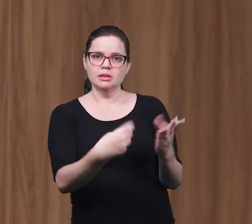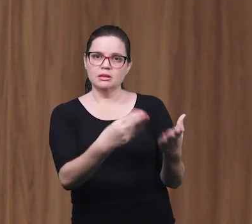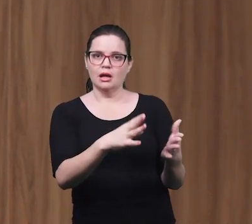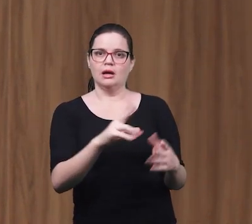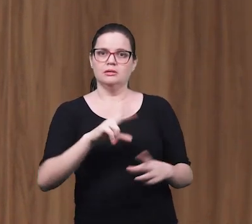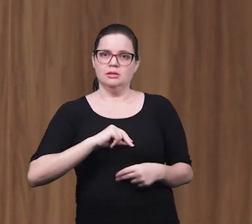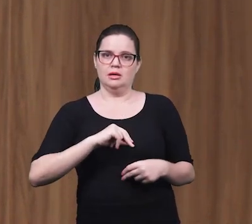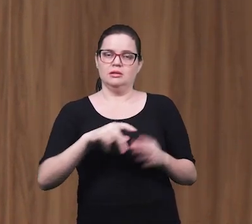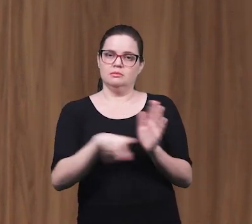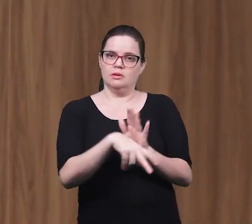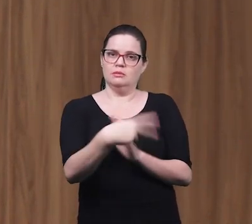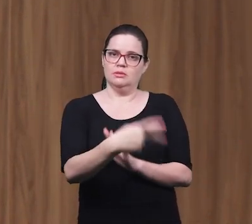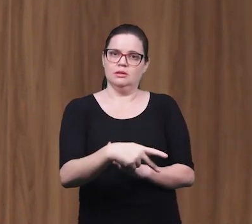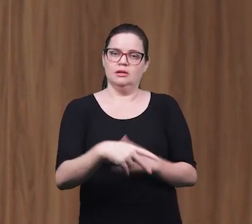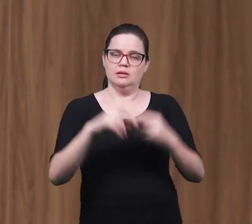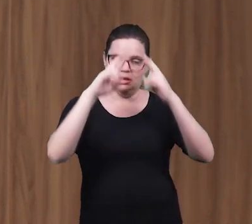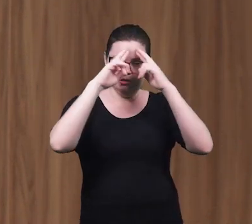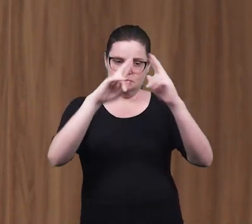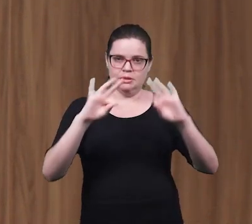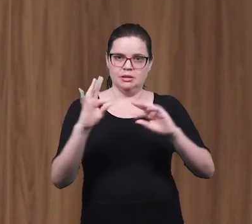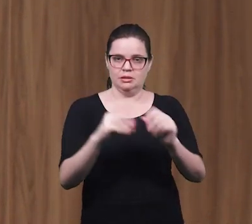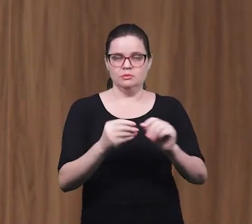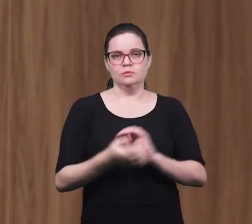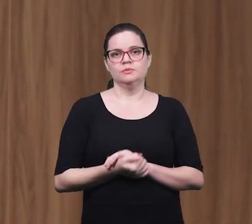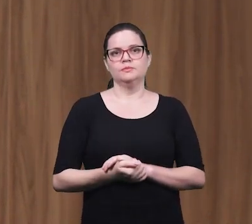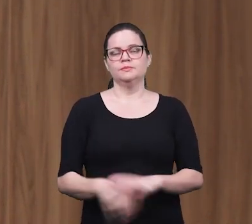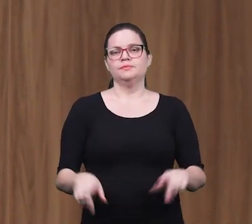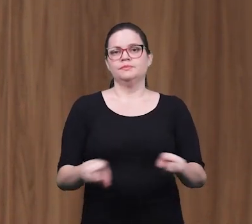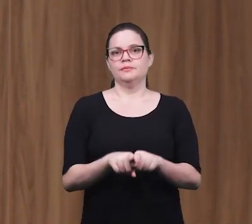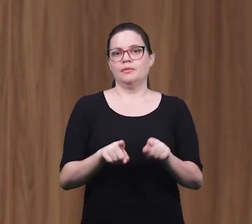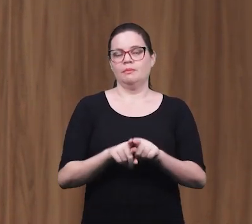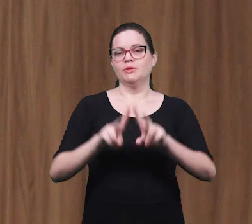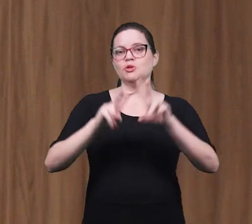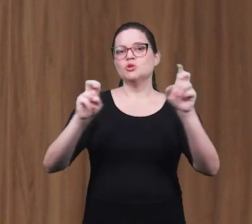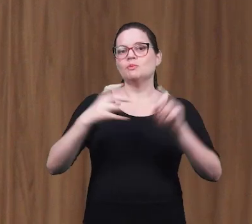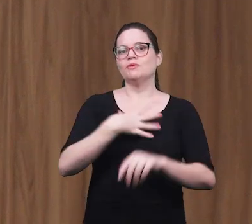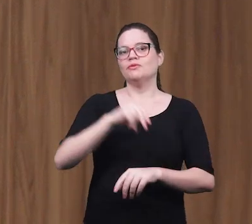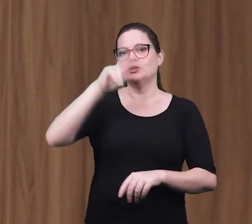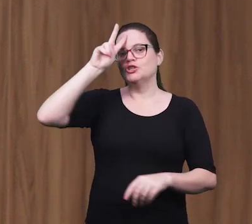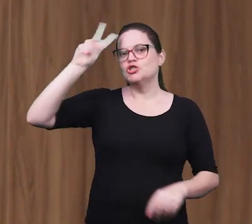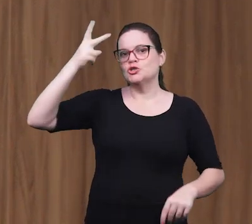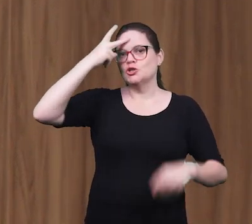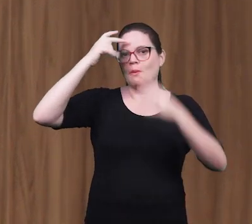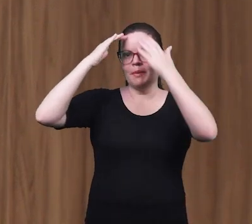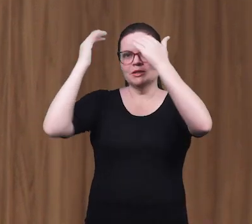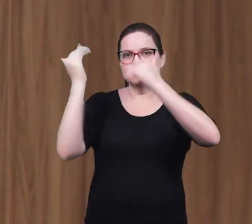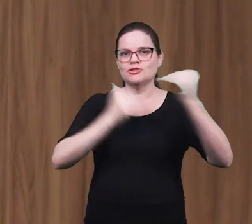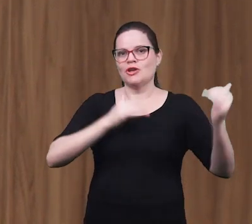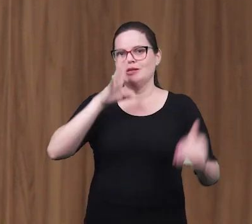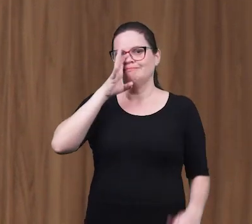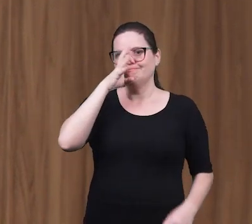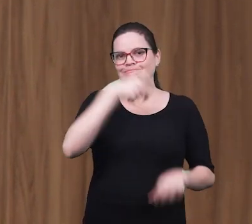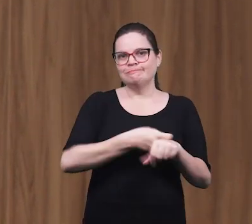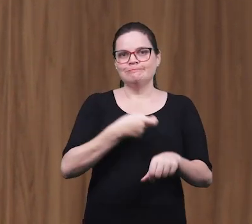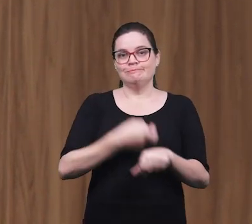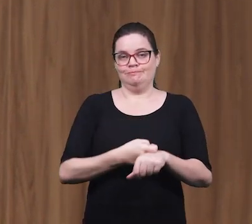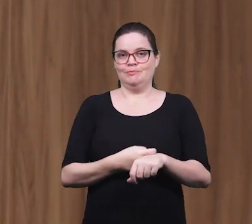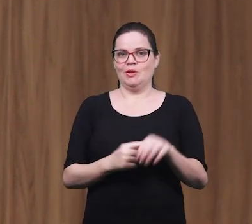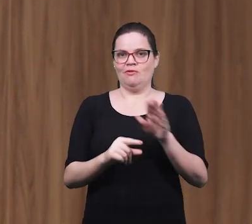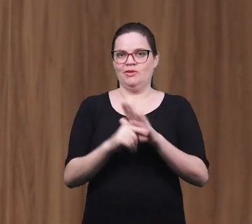lei. Tinha que respeitar essa lei. Os filhos desobedientes, a partir do verso 18,